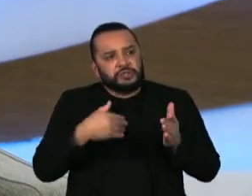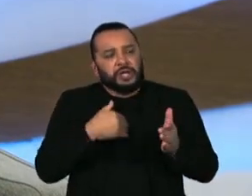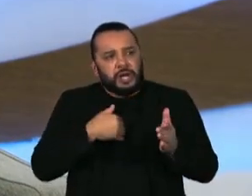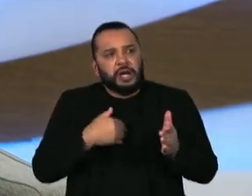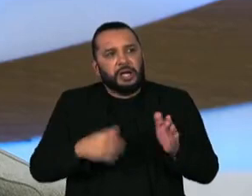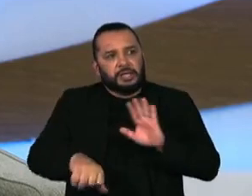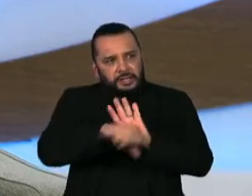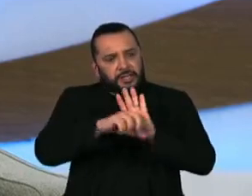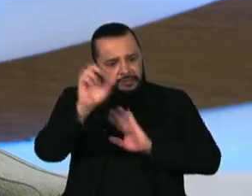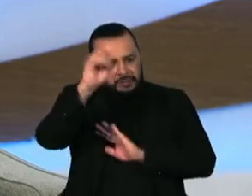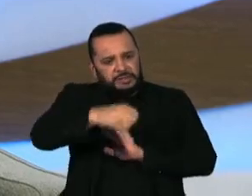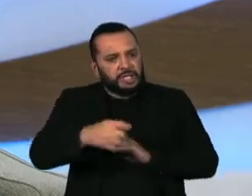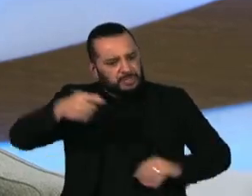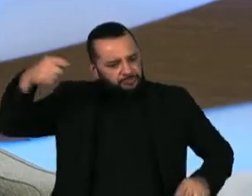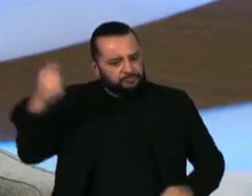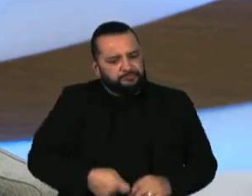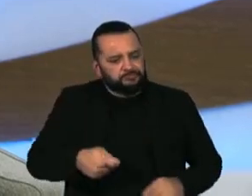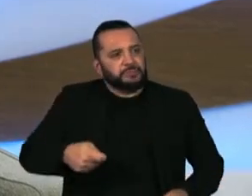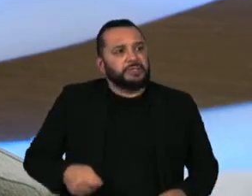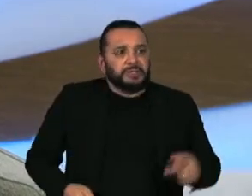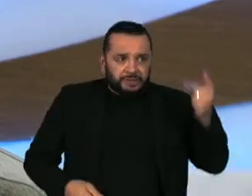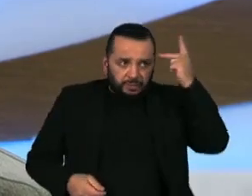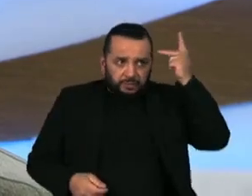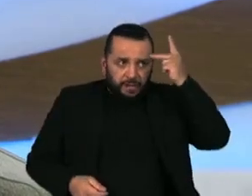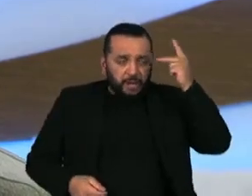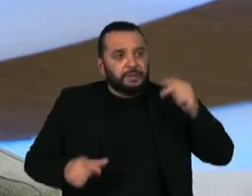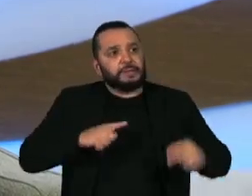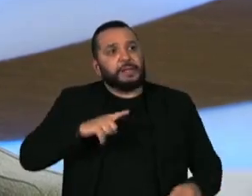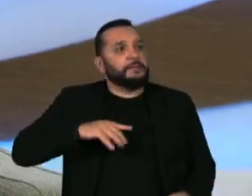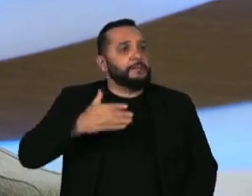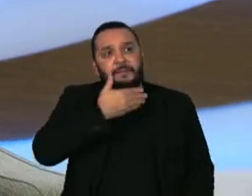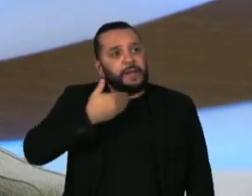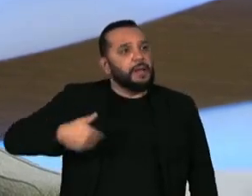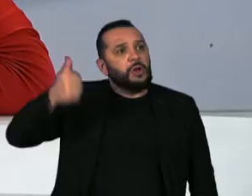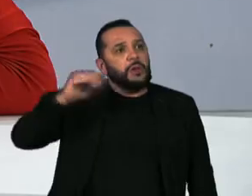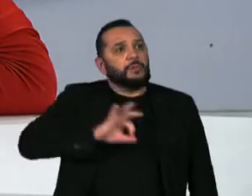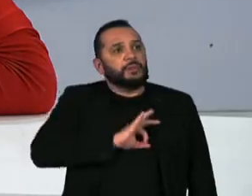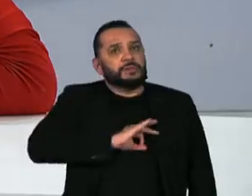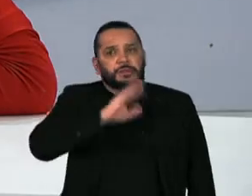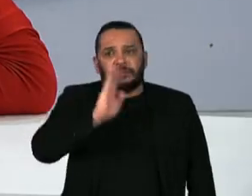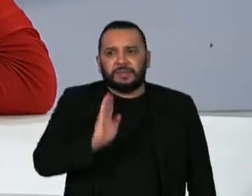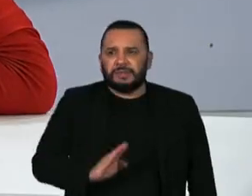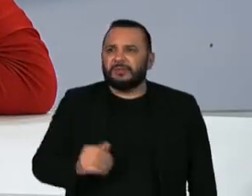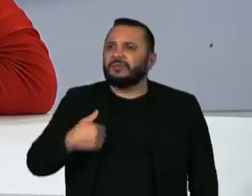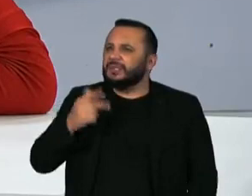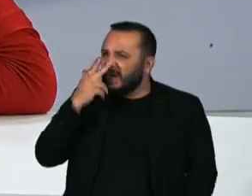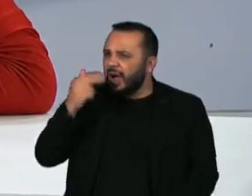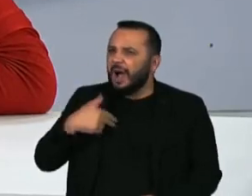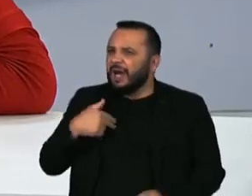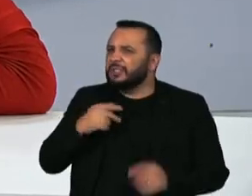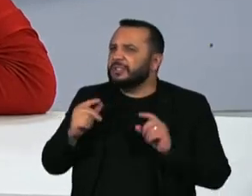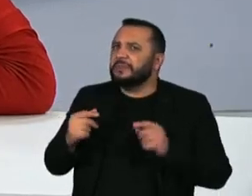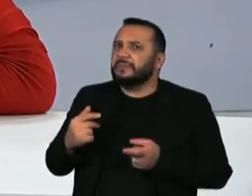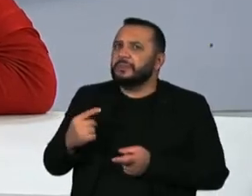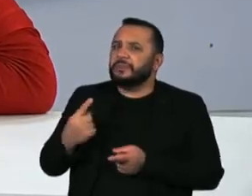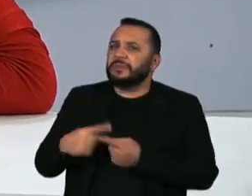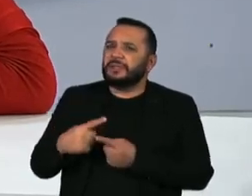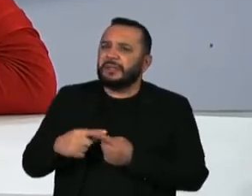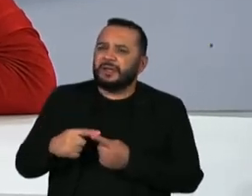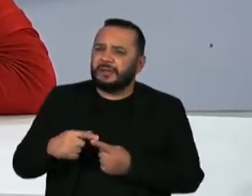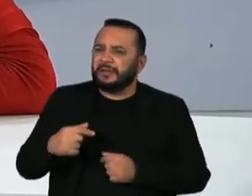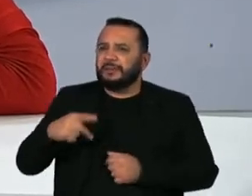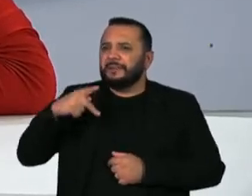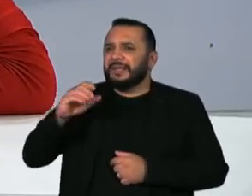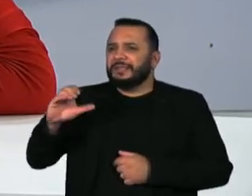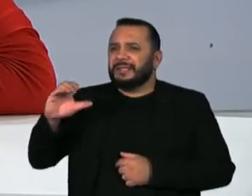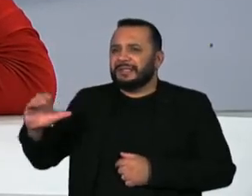veemência. São Paulo tem a polícia mais preparada do Brasil, não é só a maior polícia em quantidade. Por que o senhor acha que cresceu tanto, então? Por que ele se expandiu tanto pelo